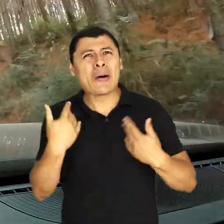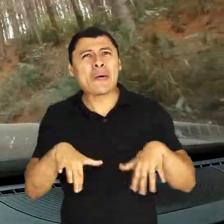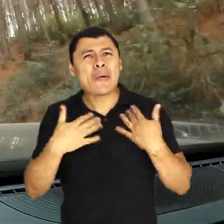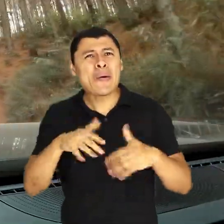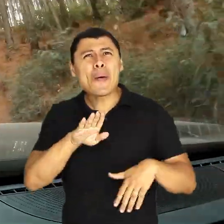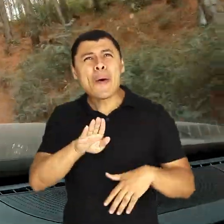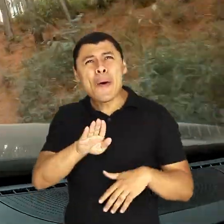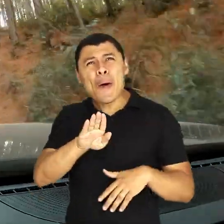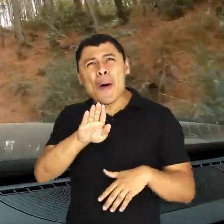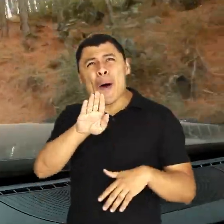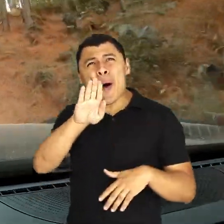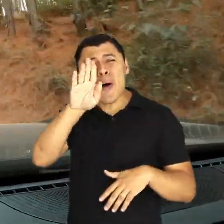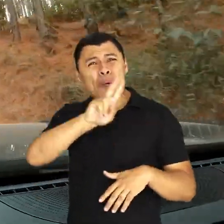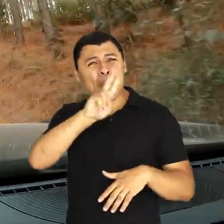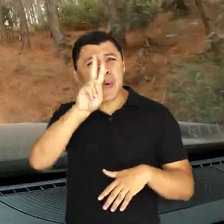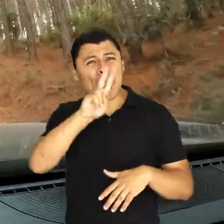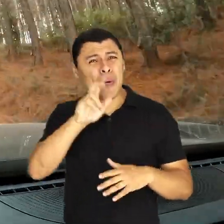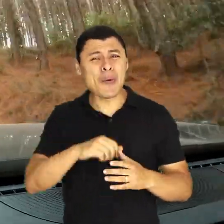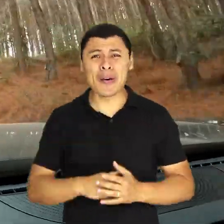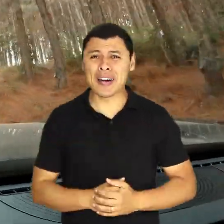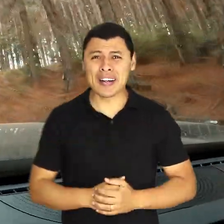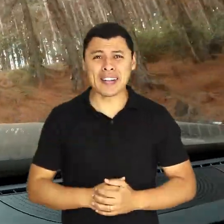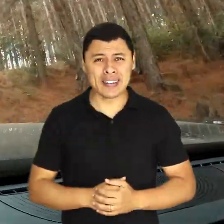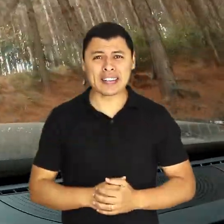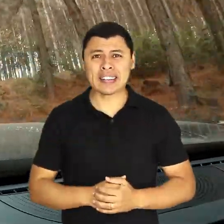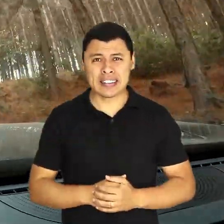negócio aqui complicou um bocado.